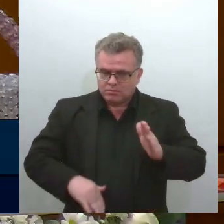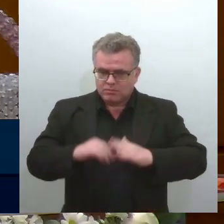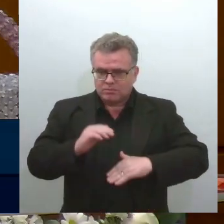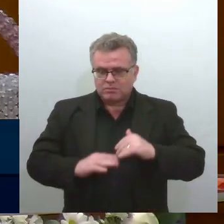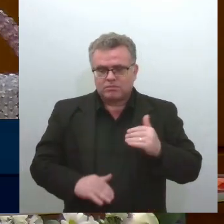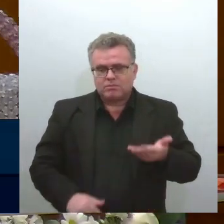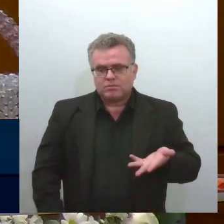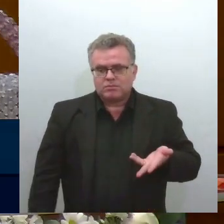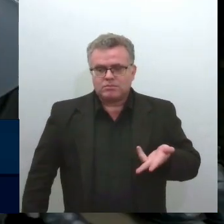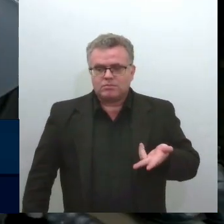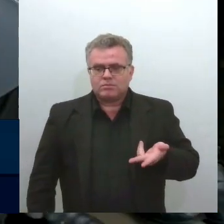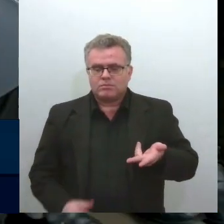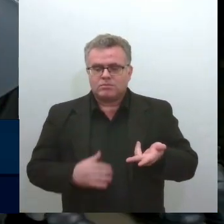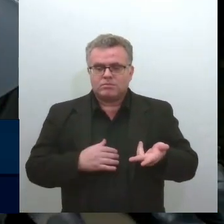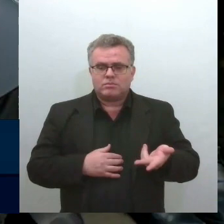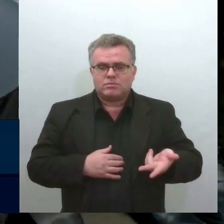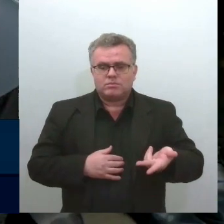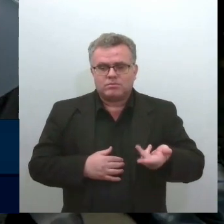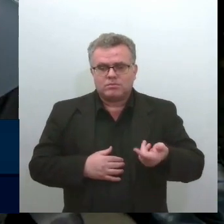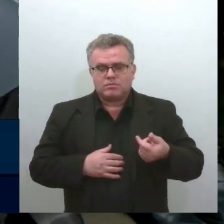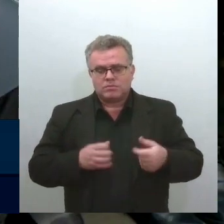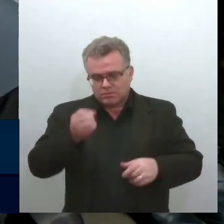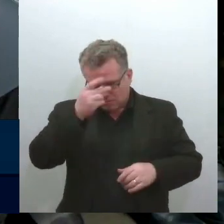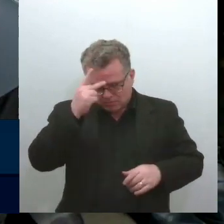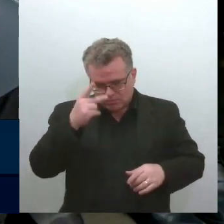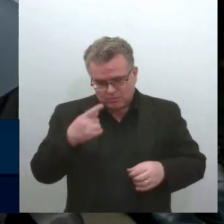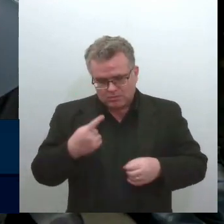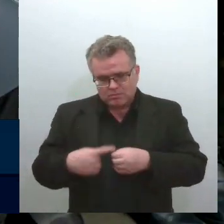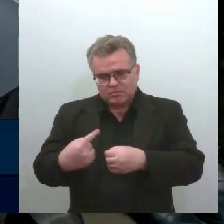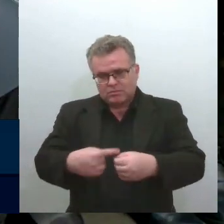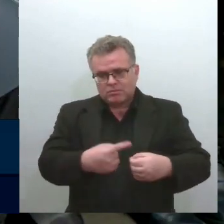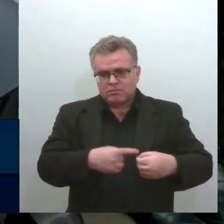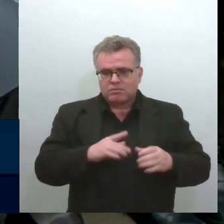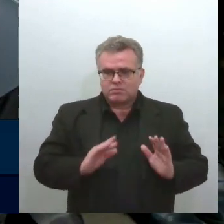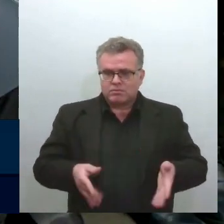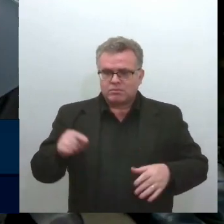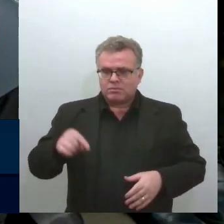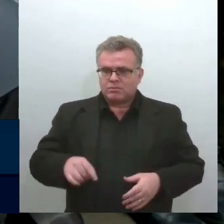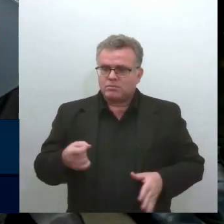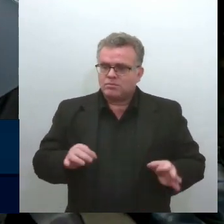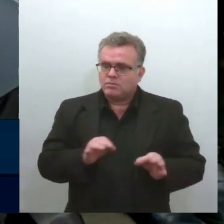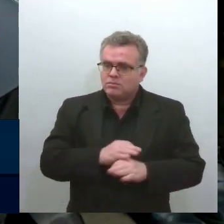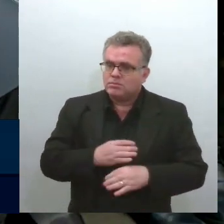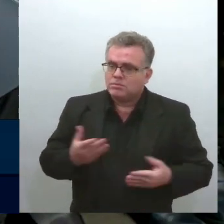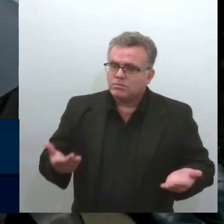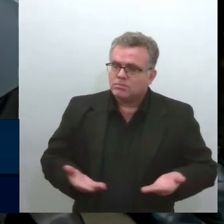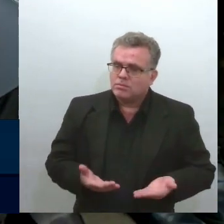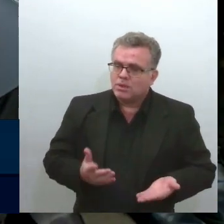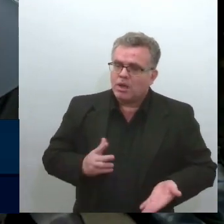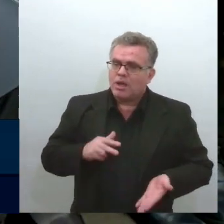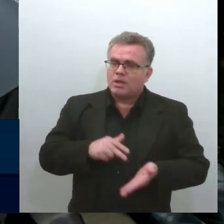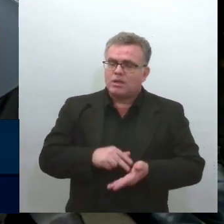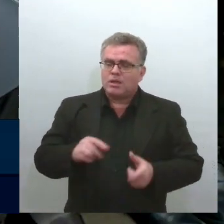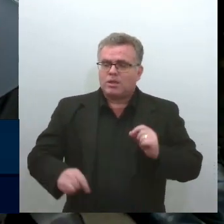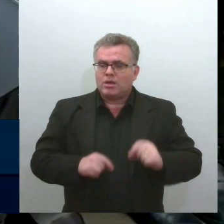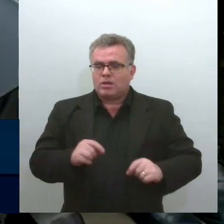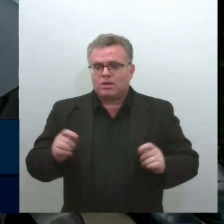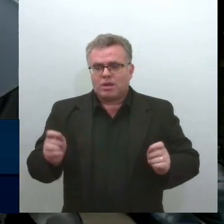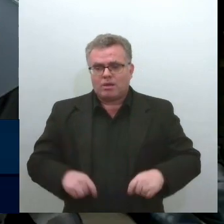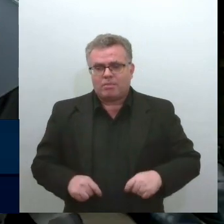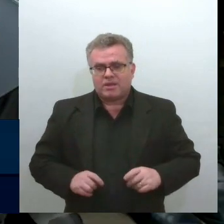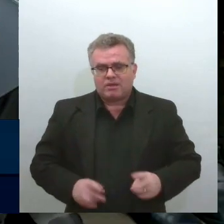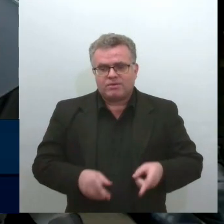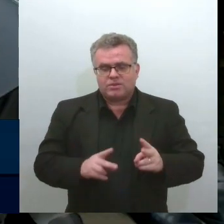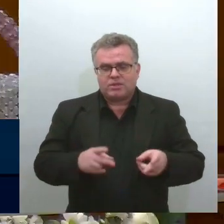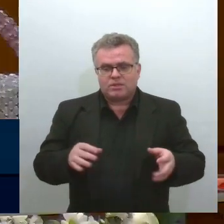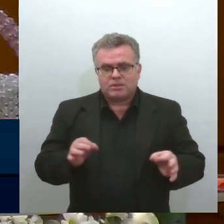né, aqui de Sergipe, e hoje trabalha como assessora parlamentar aqui na área